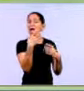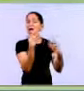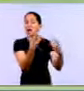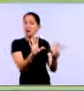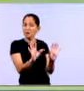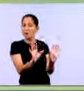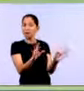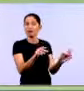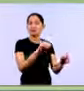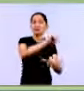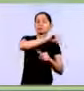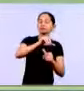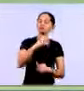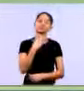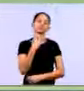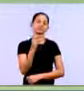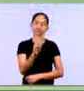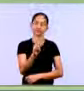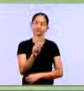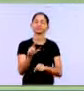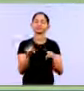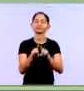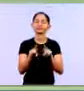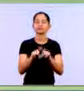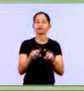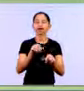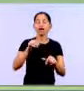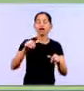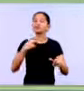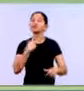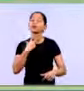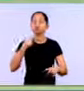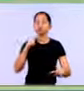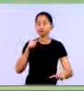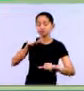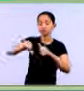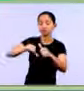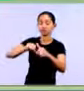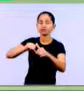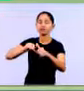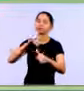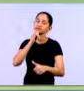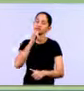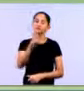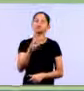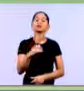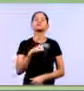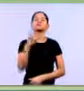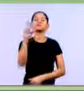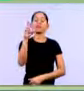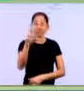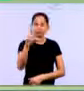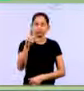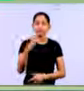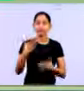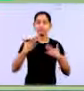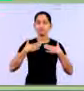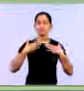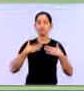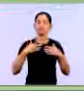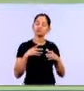mão desse direito. A intransferibilidade, o ente político que tem essa competência, ele não